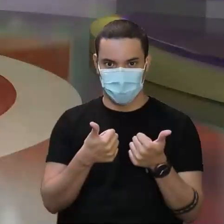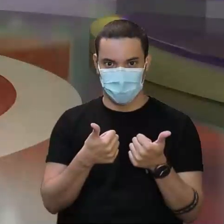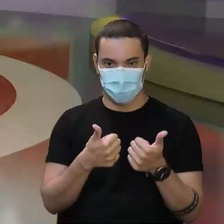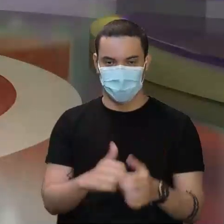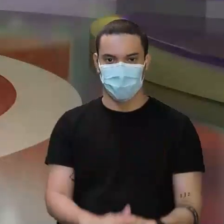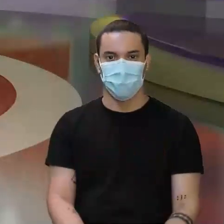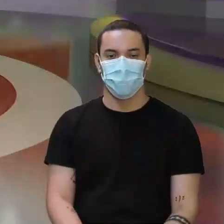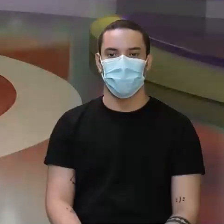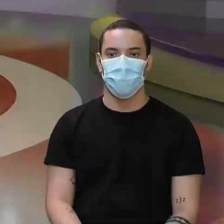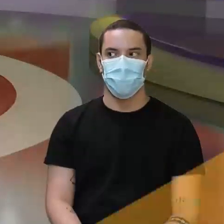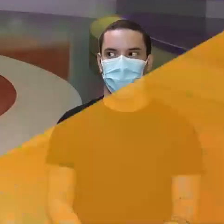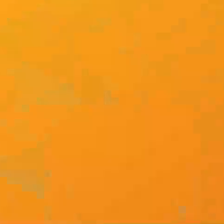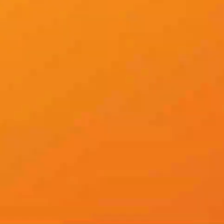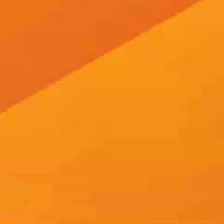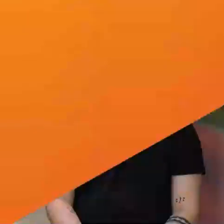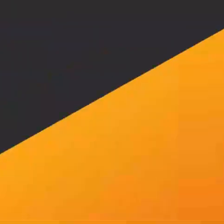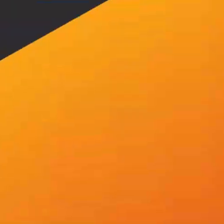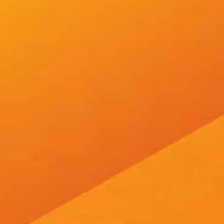right back.